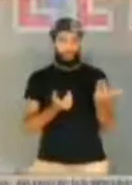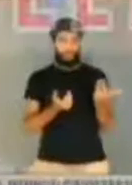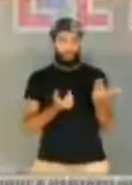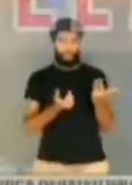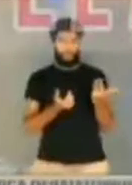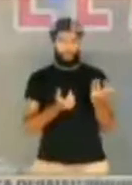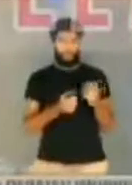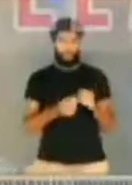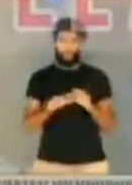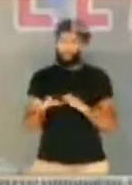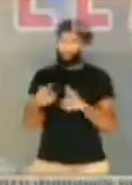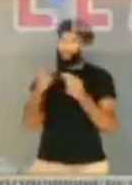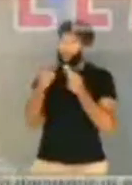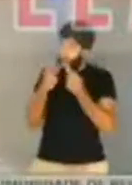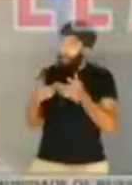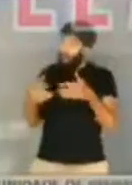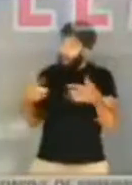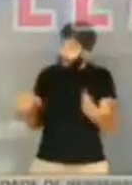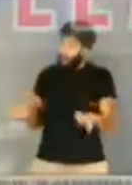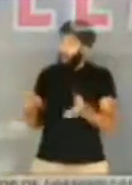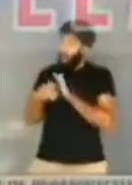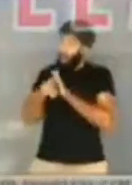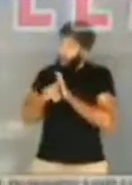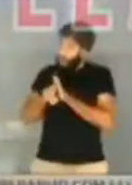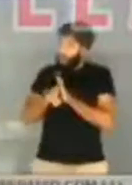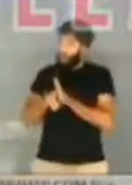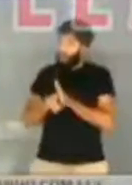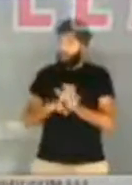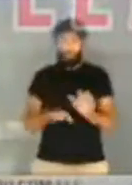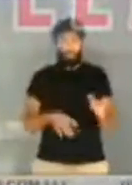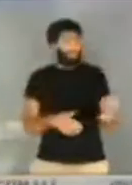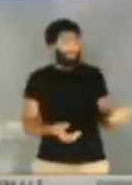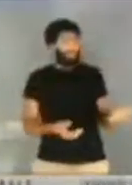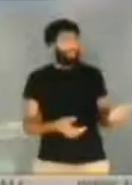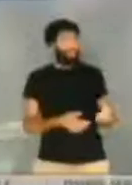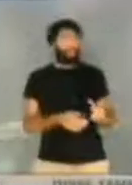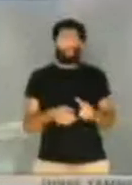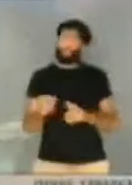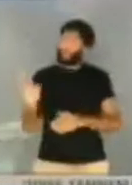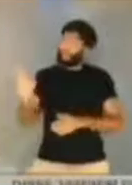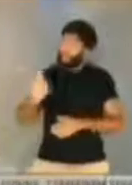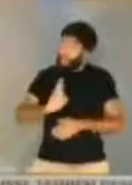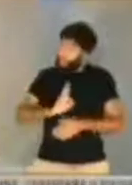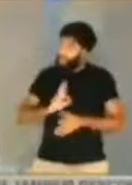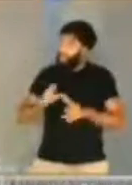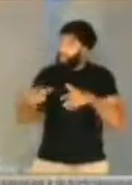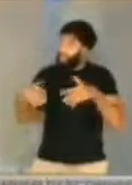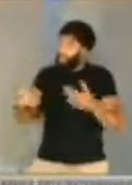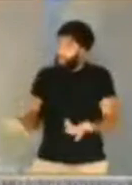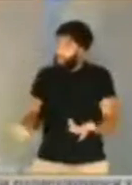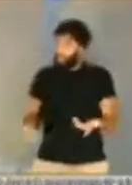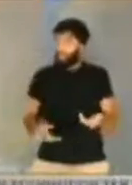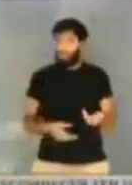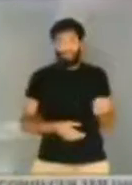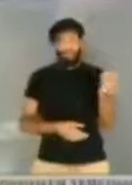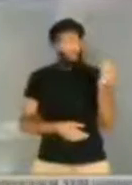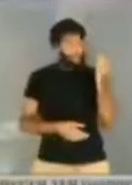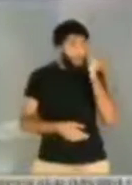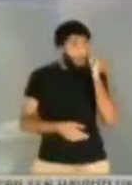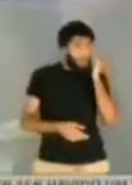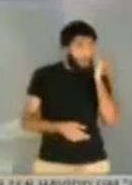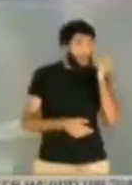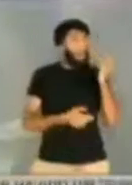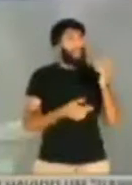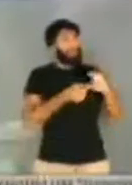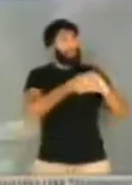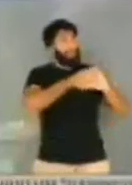perguntando, diga qual é o exame, por favor. E a imunidade de rebanho, não, doutora, a imunidade me responda qual é o exame. São testes celulares para se avaliar